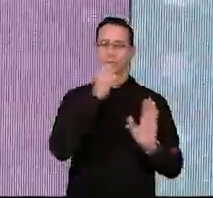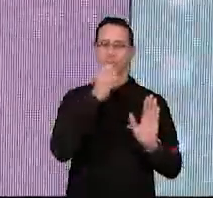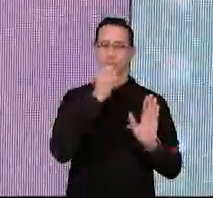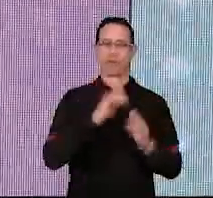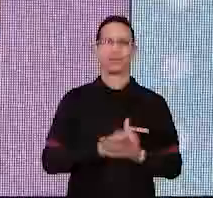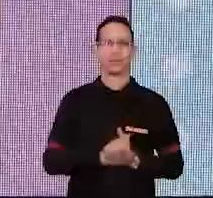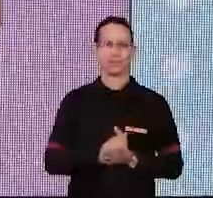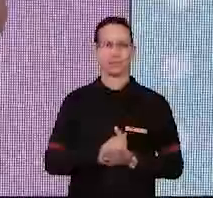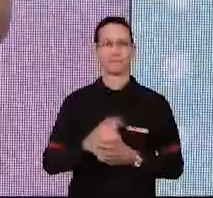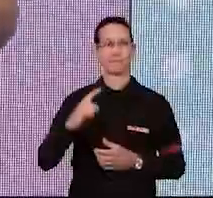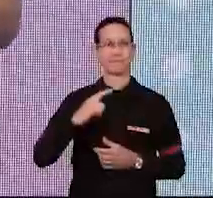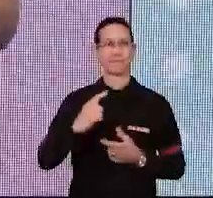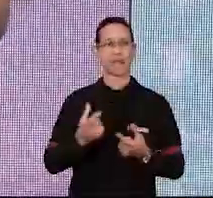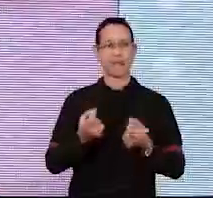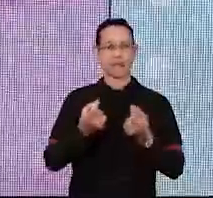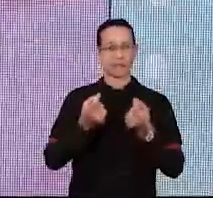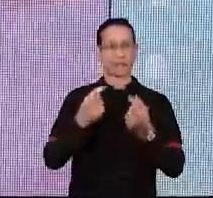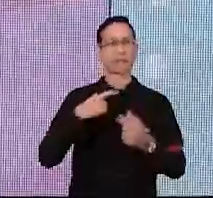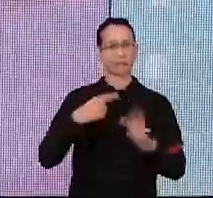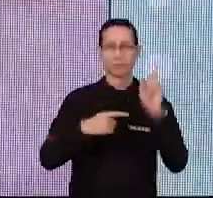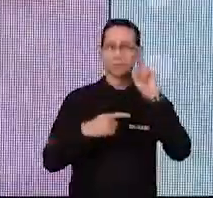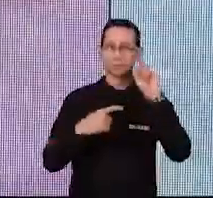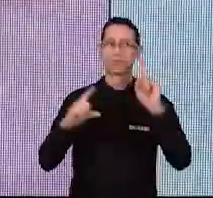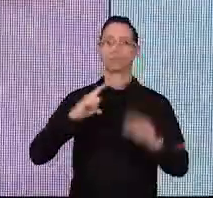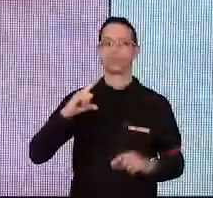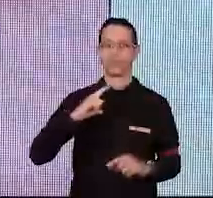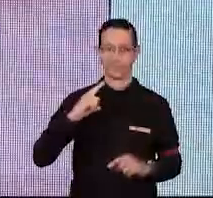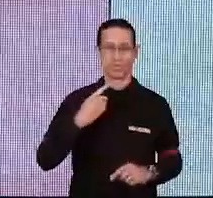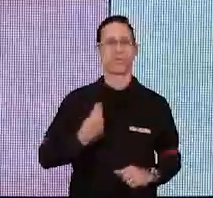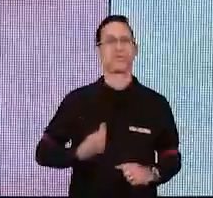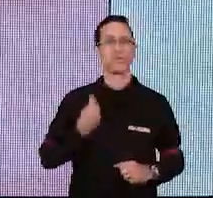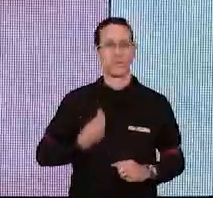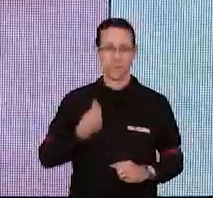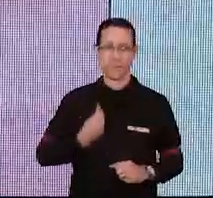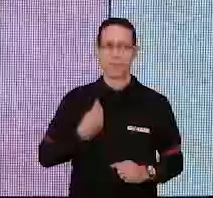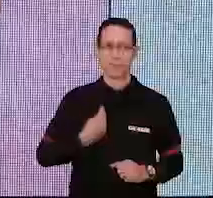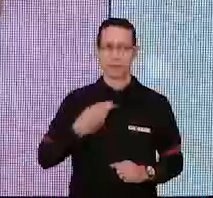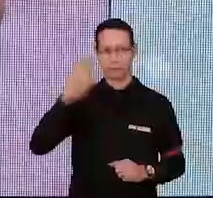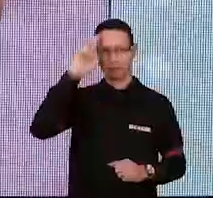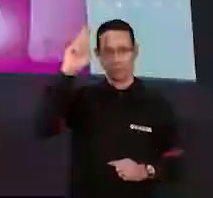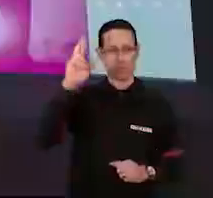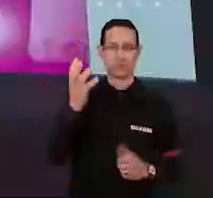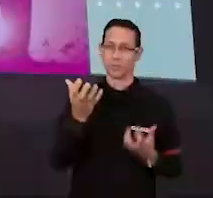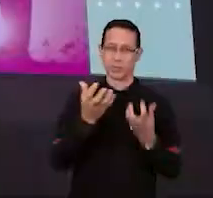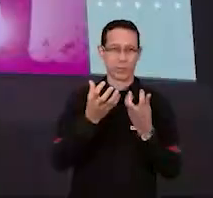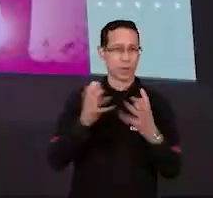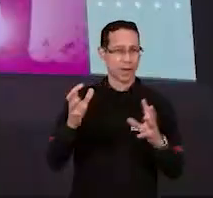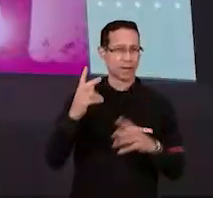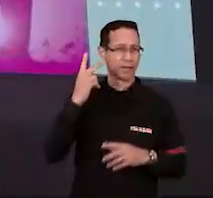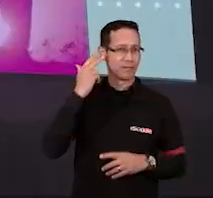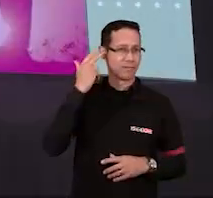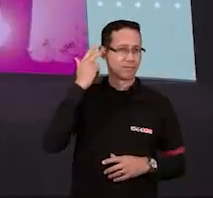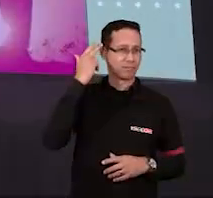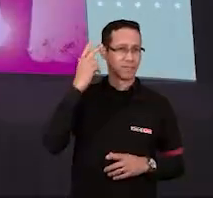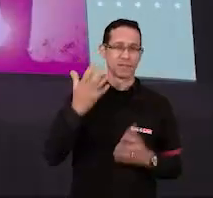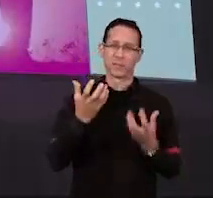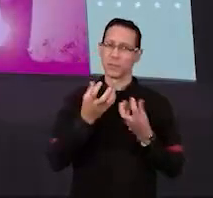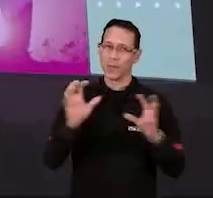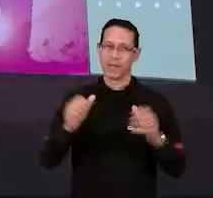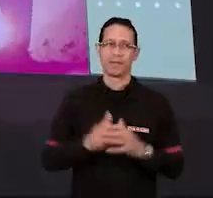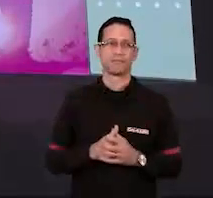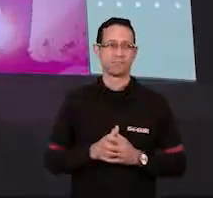carcinoma. Tá? Esse animal está vivo, mas é um animal que assim, o tutor não quer operar, não tem interesse de operar, e ele não